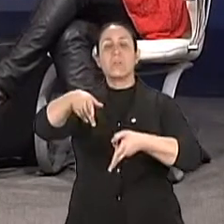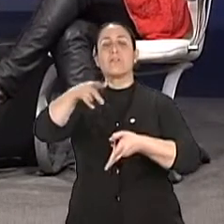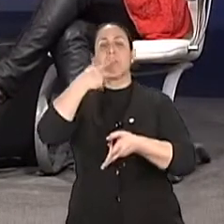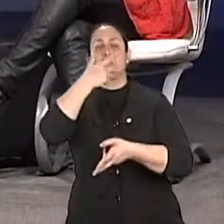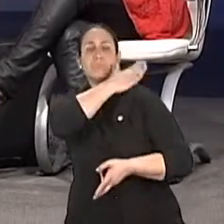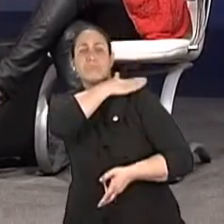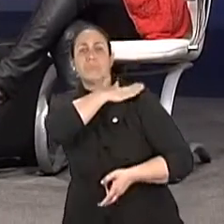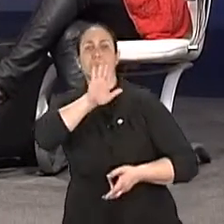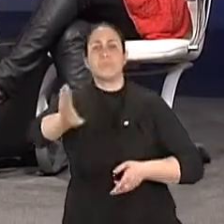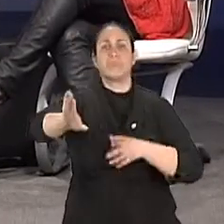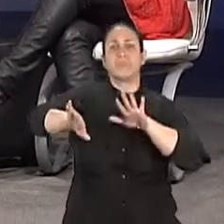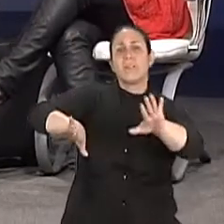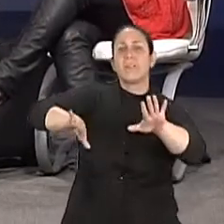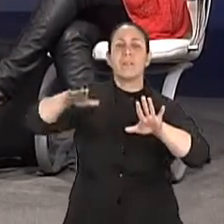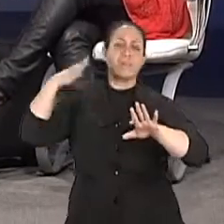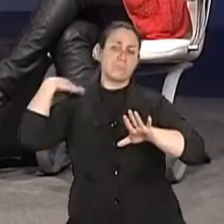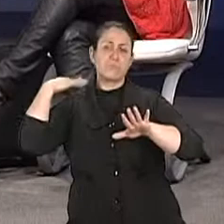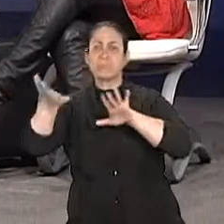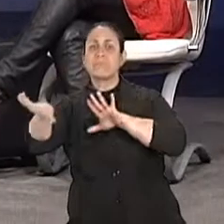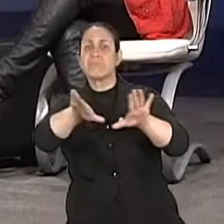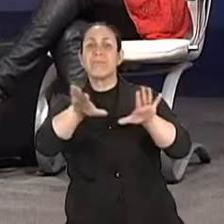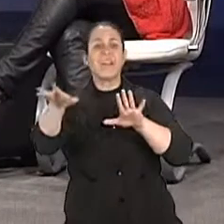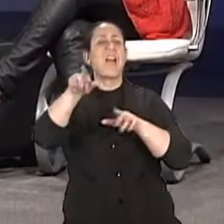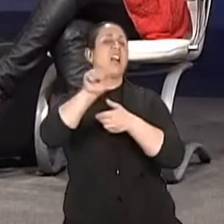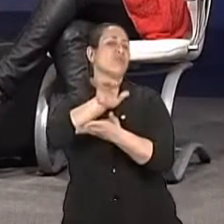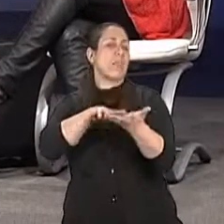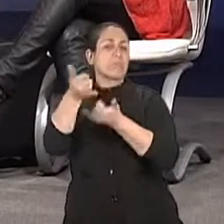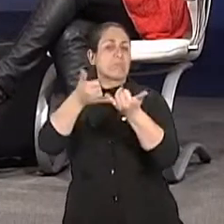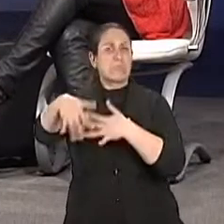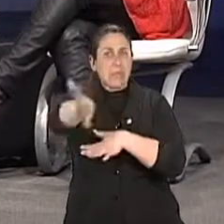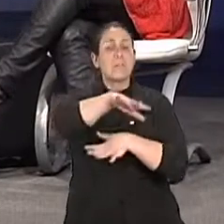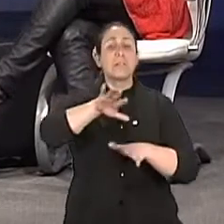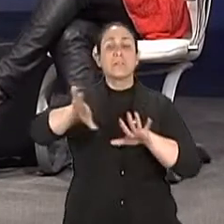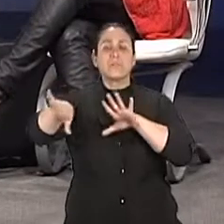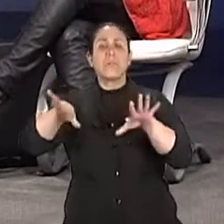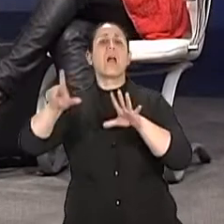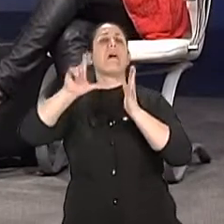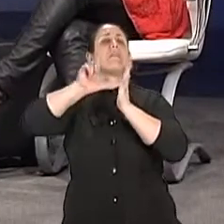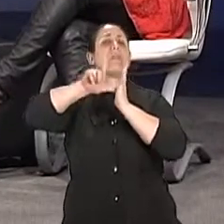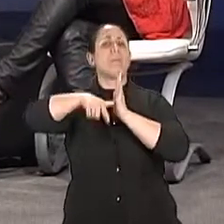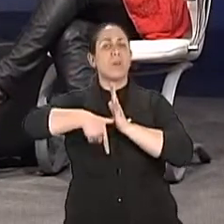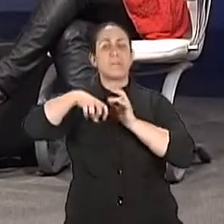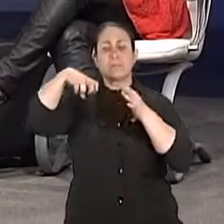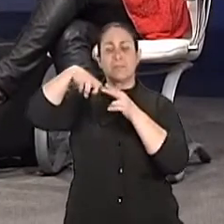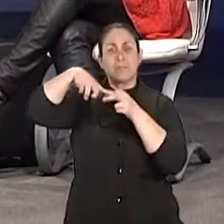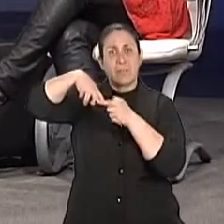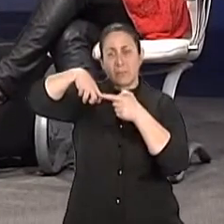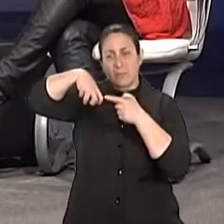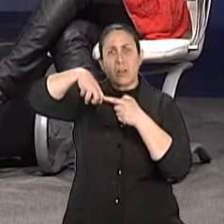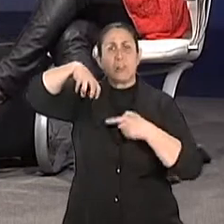depois viravam de novo para um bater nas costas do outro, e até as pernas, os joelhos, cotovelo,